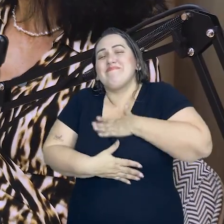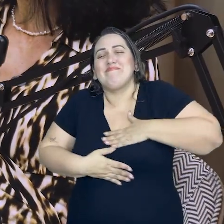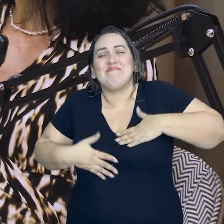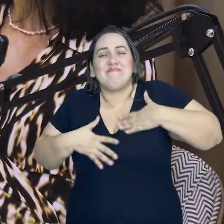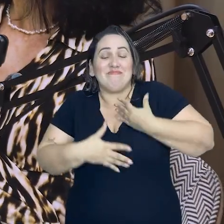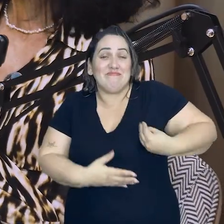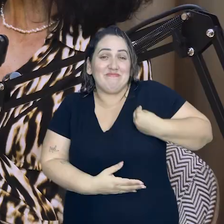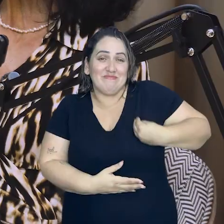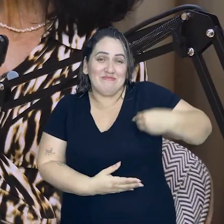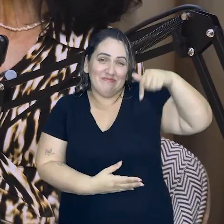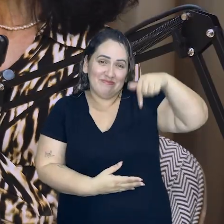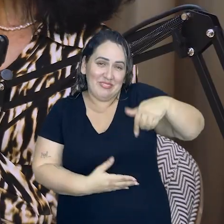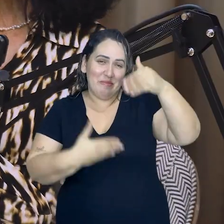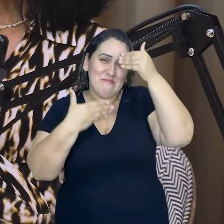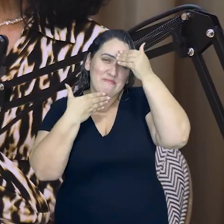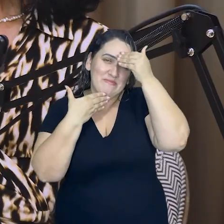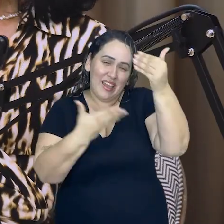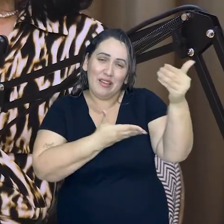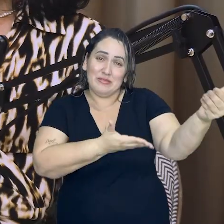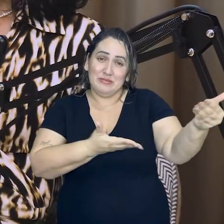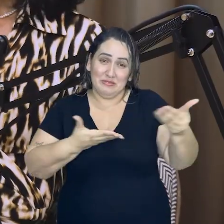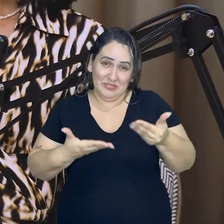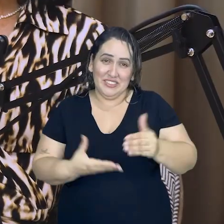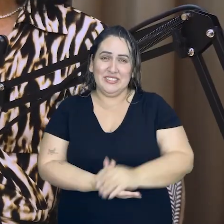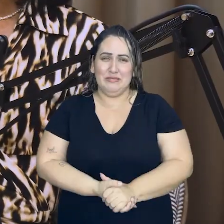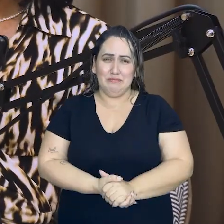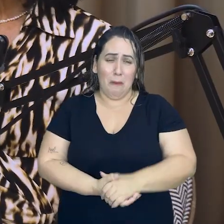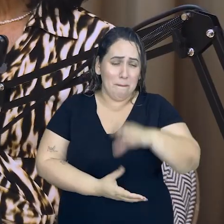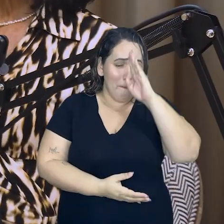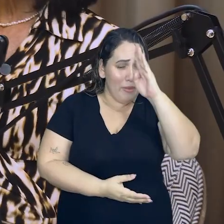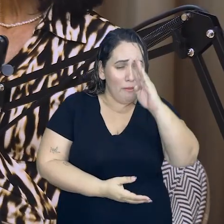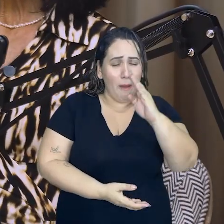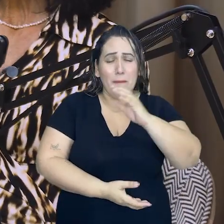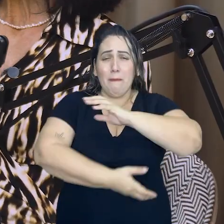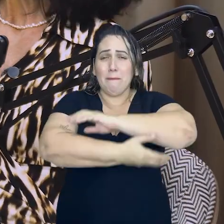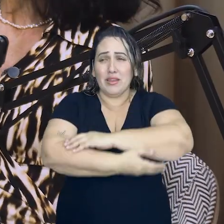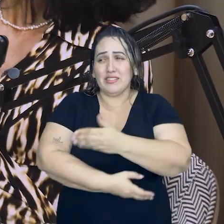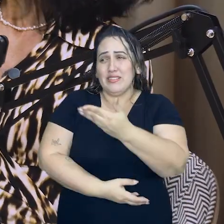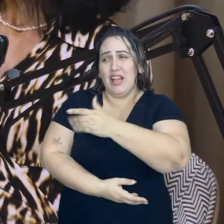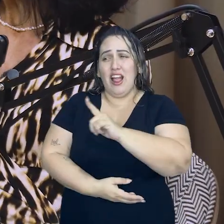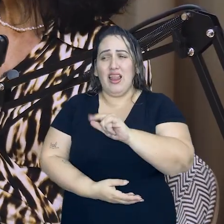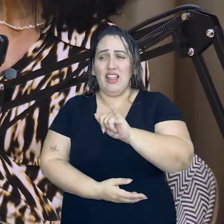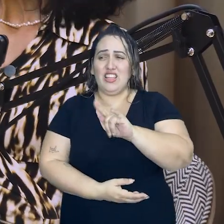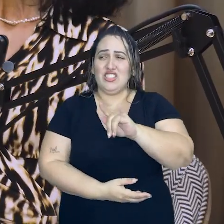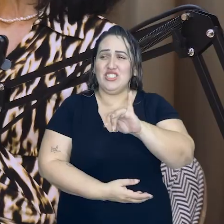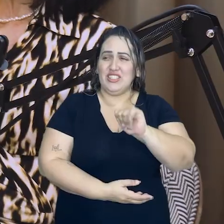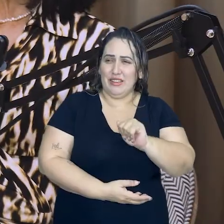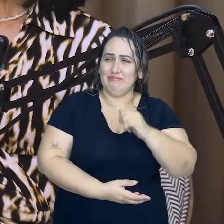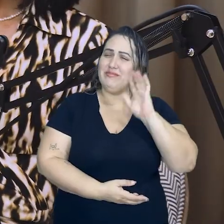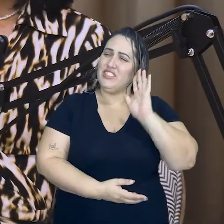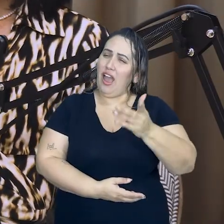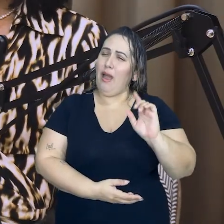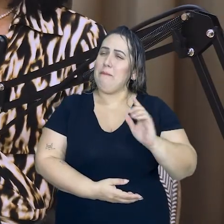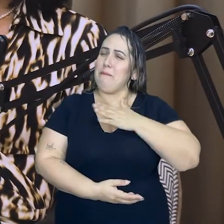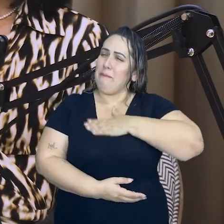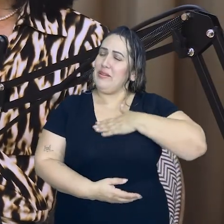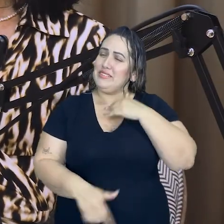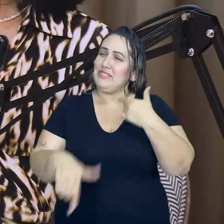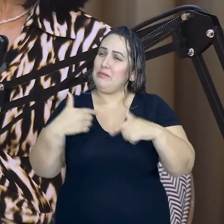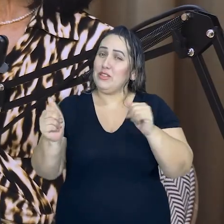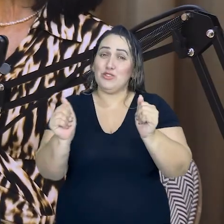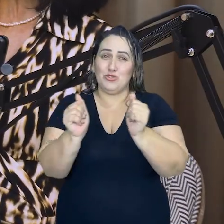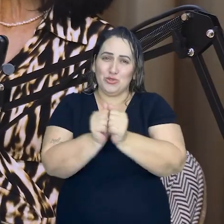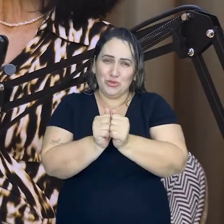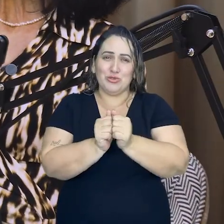super bem acompanhada por Lígia, com quem já tive o prazer de trabalhar junto. Sara Cardoso,